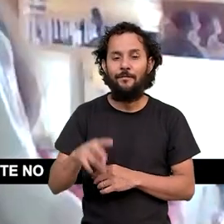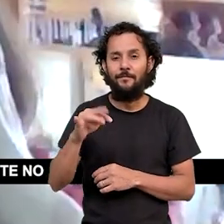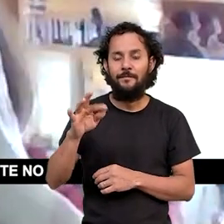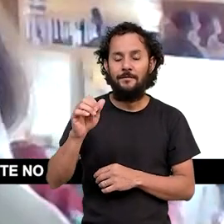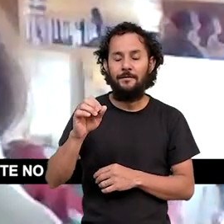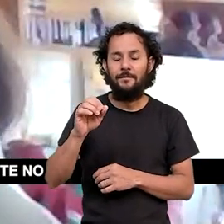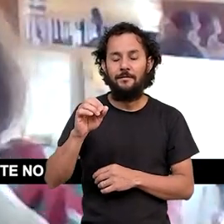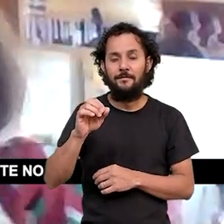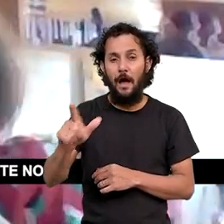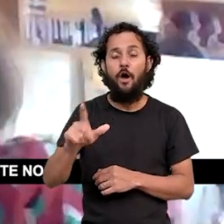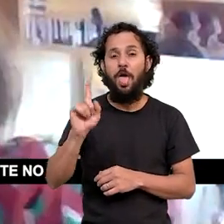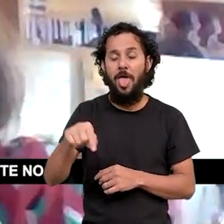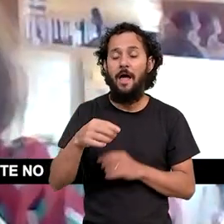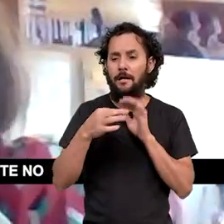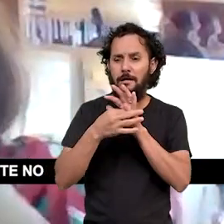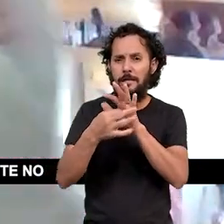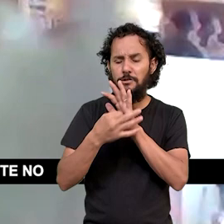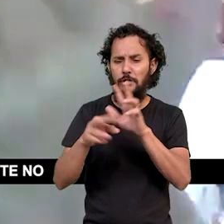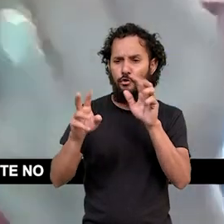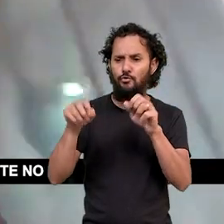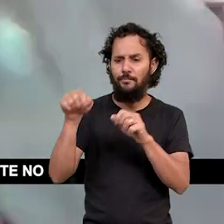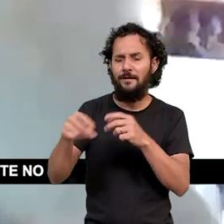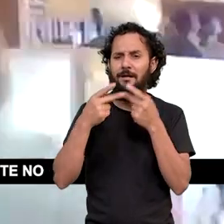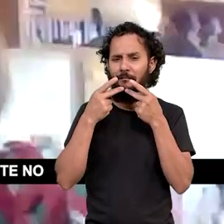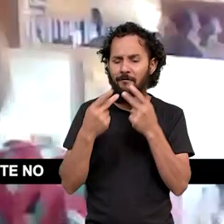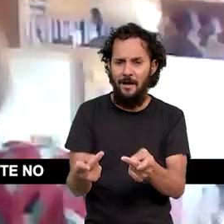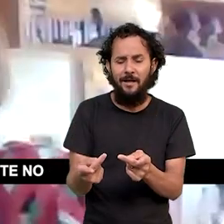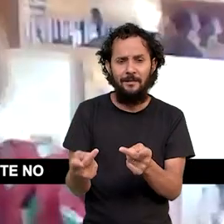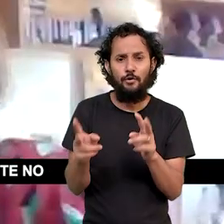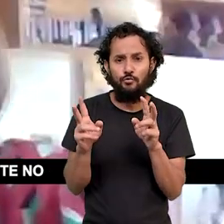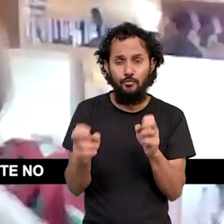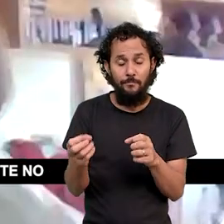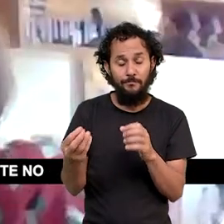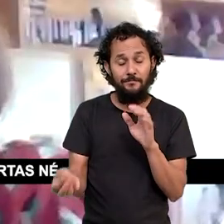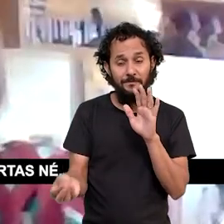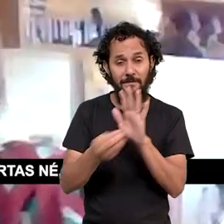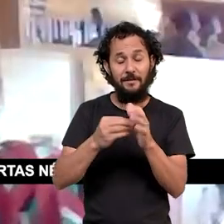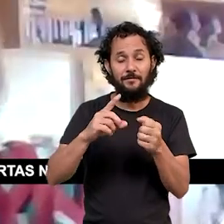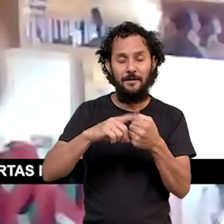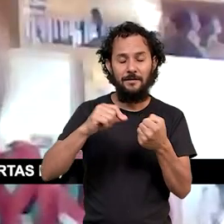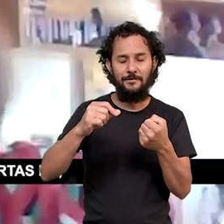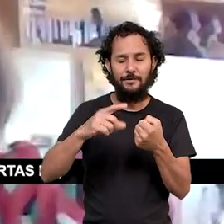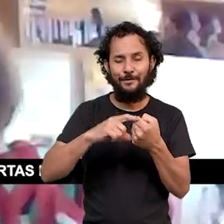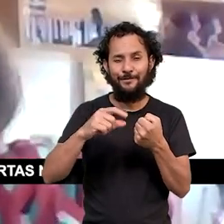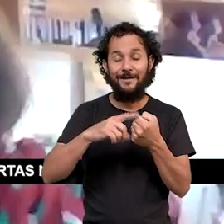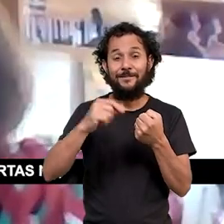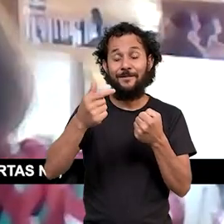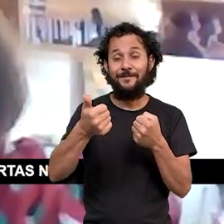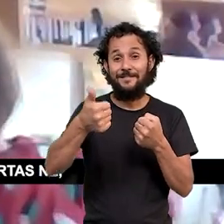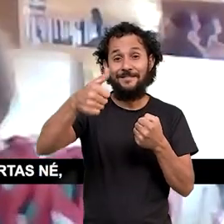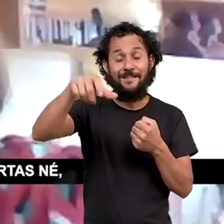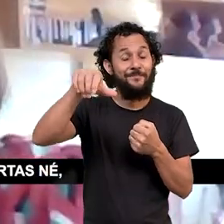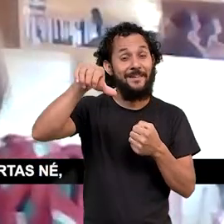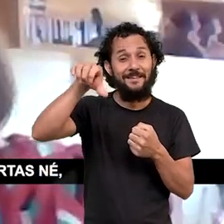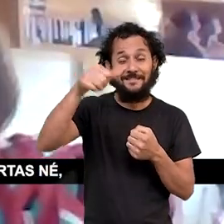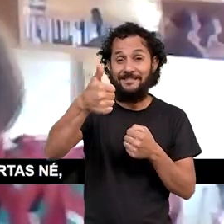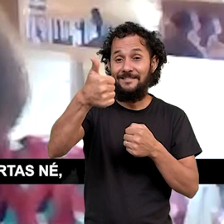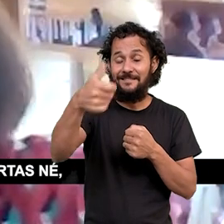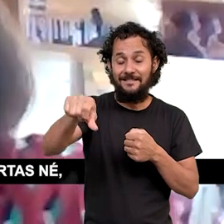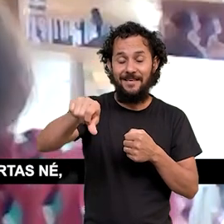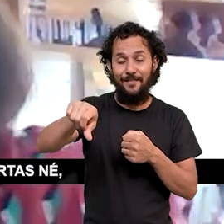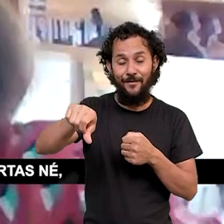Donet, ele faz uma crítica a essa expressão que está presente no artigo, artigo 19